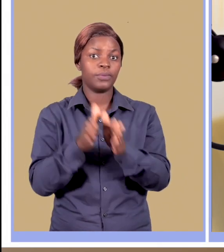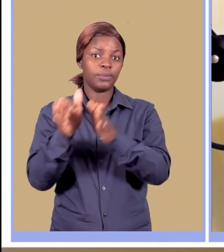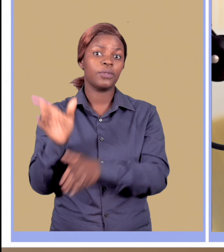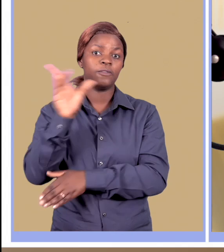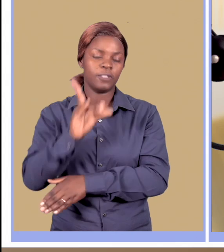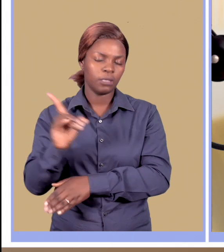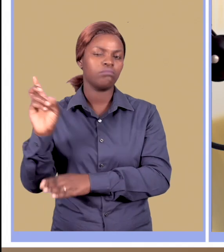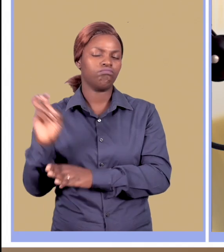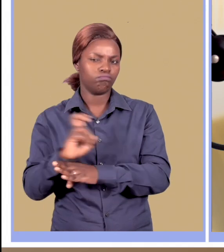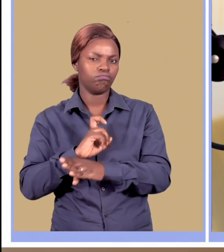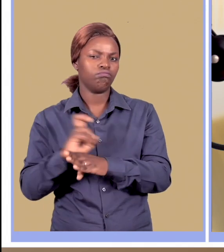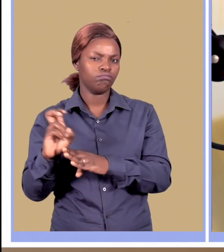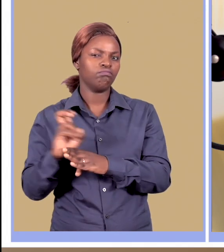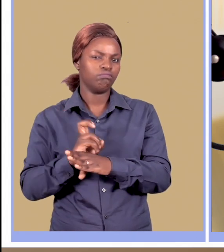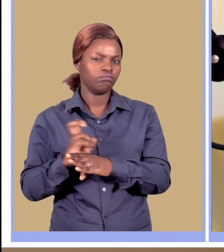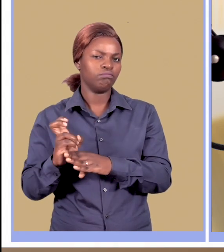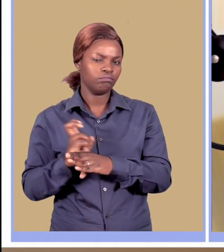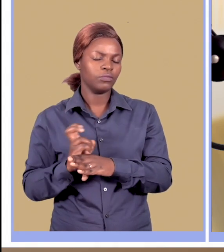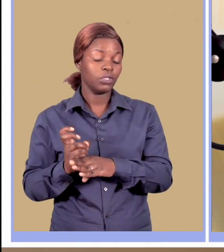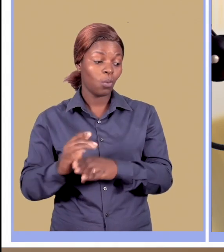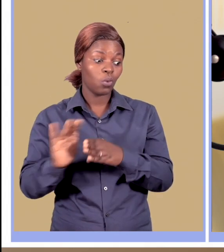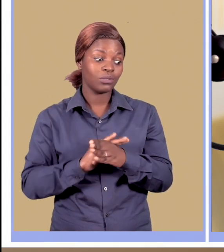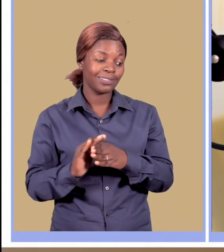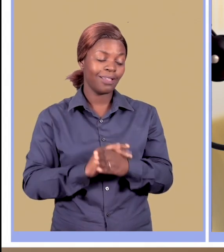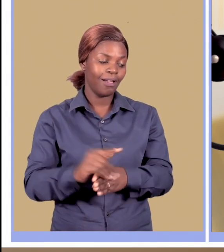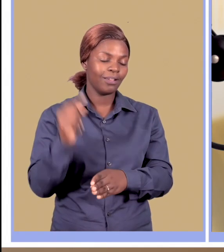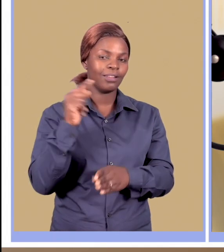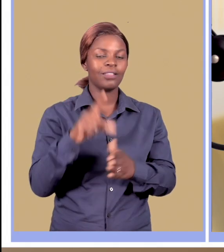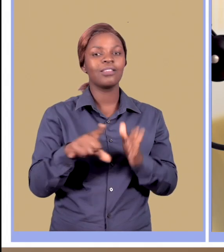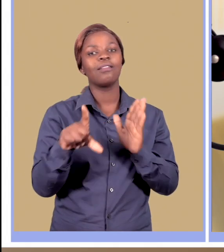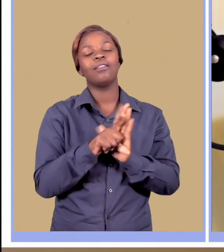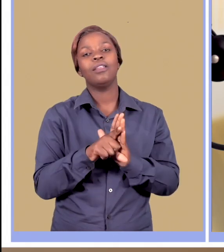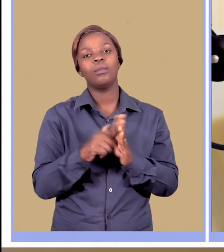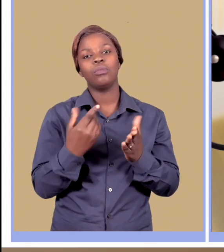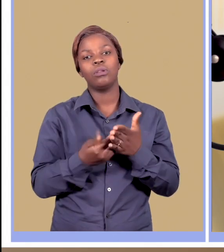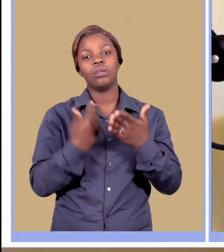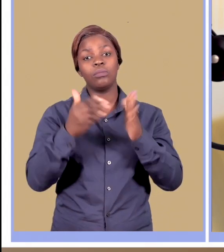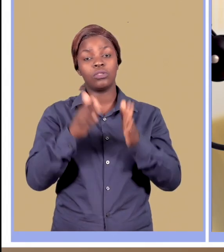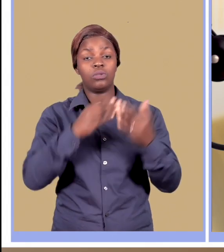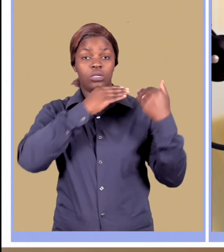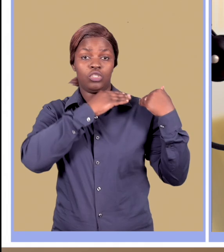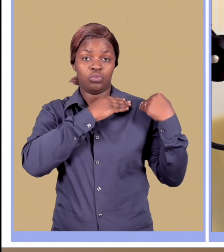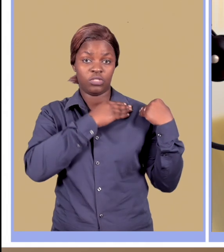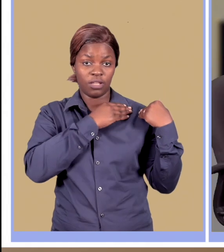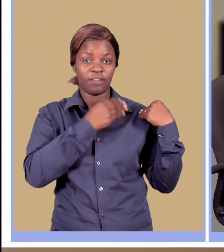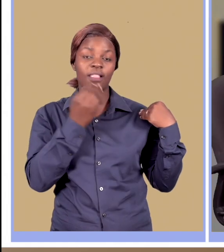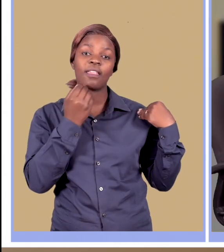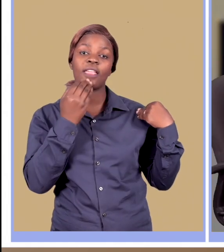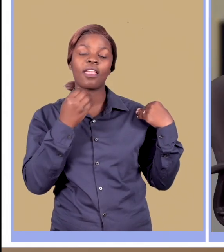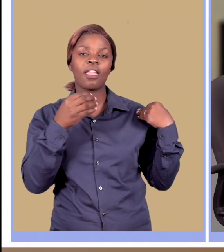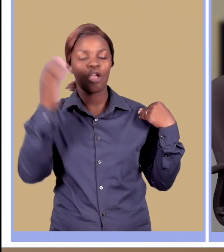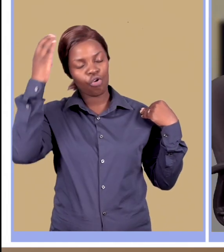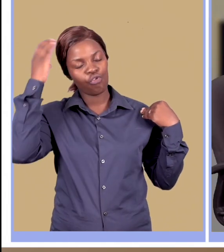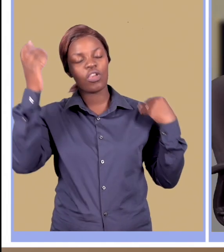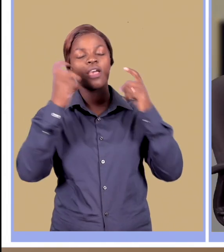nível do fórum, estamos atentos para fazermos pressão, porque quem tem que pôr em execução é